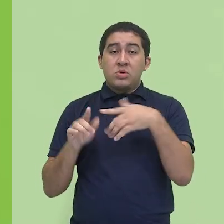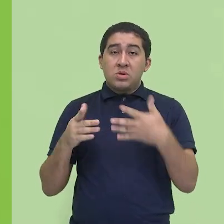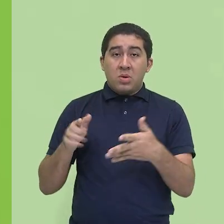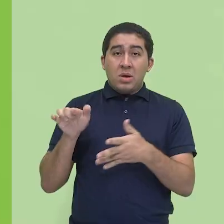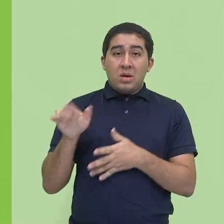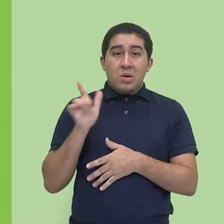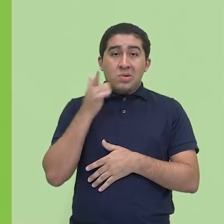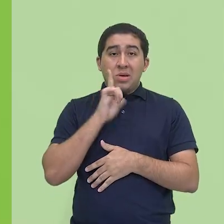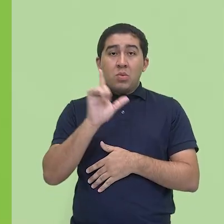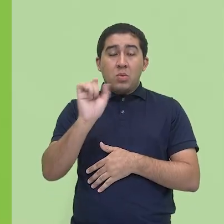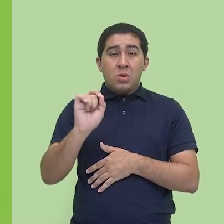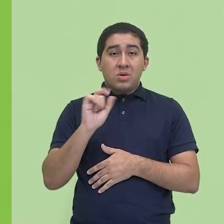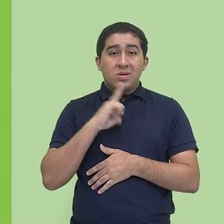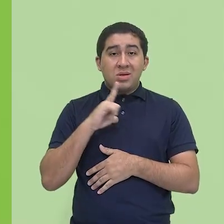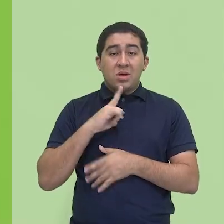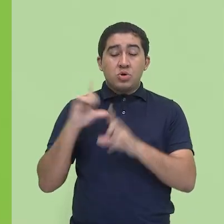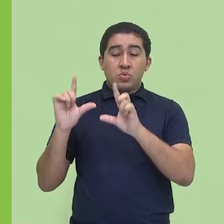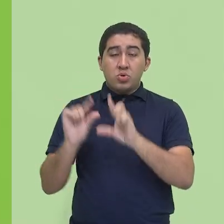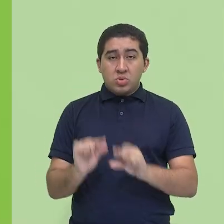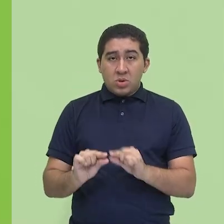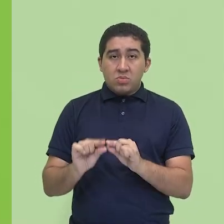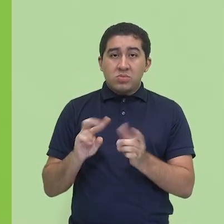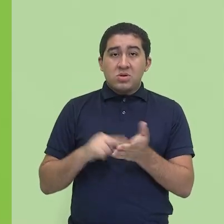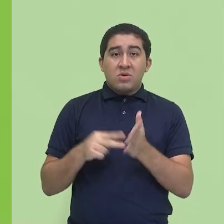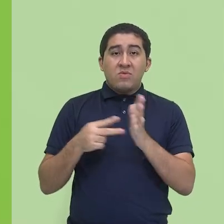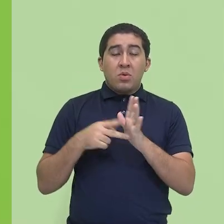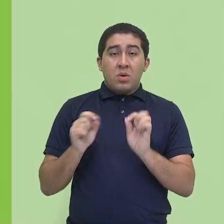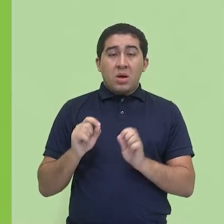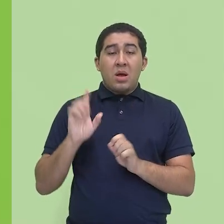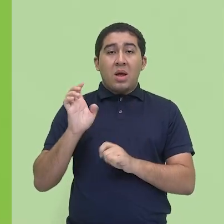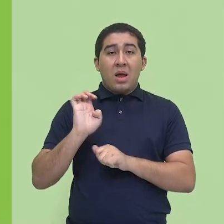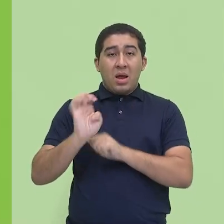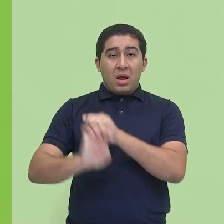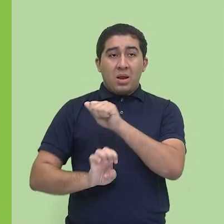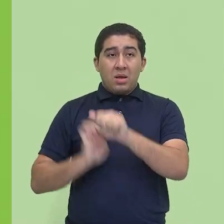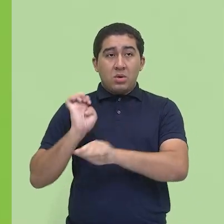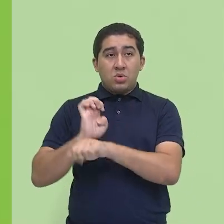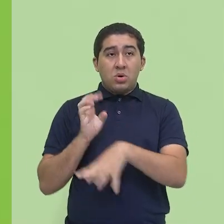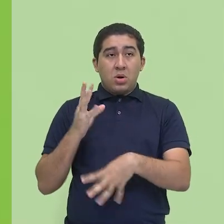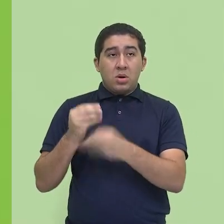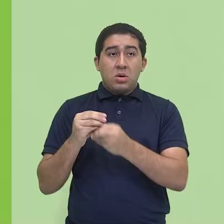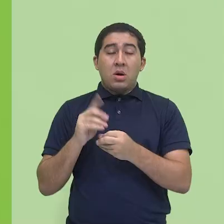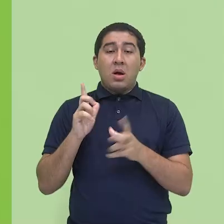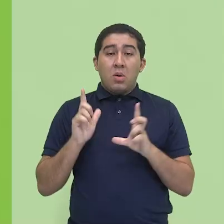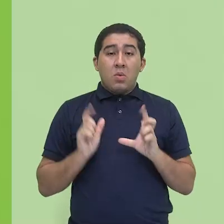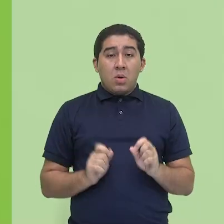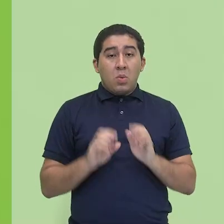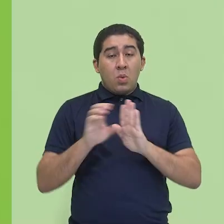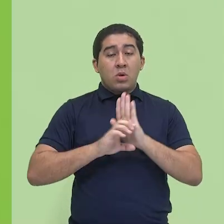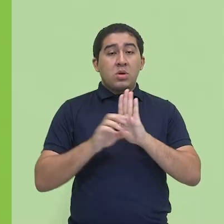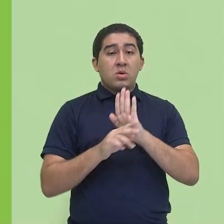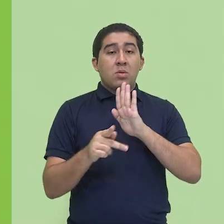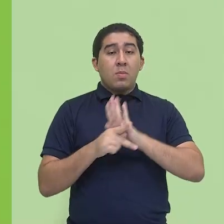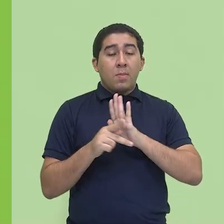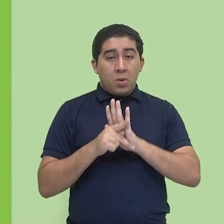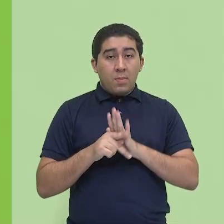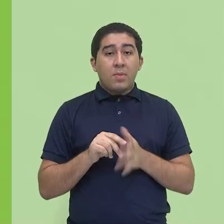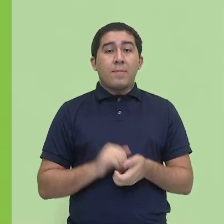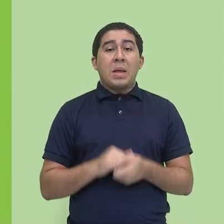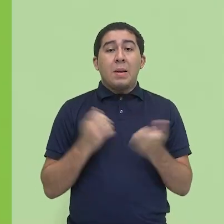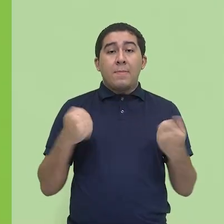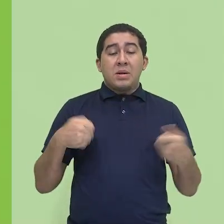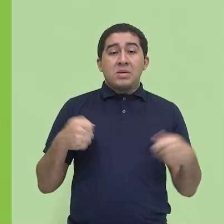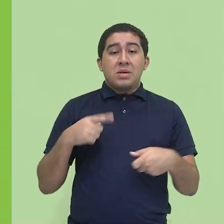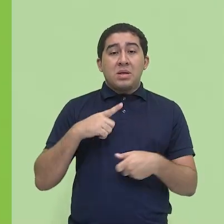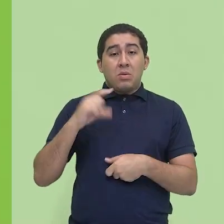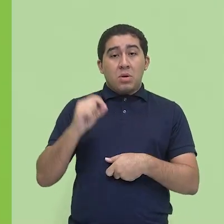onde acontece o processo de redução, ou seja, o ganho dos elétrons, tá? Então, são conceitos de pilhas que a gente precisa